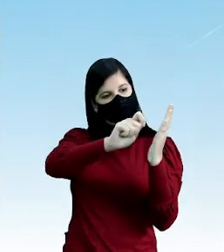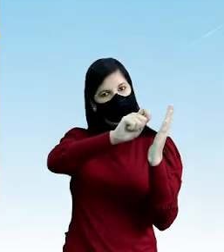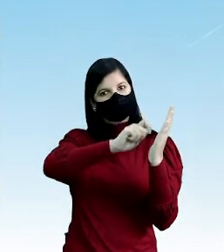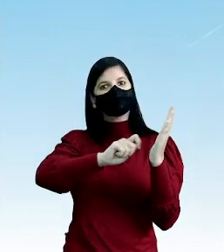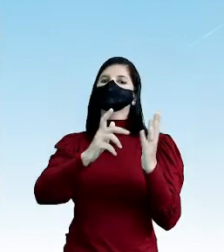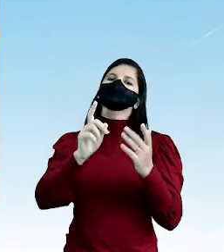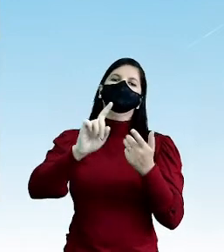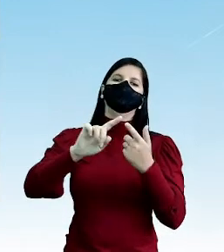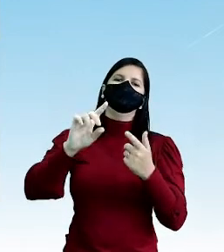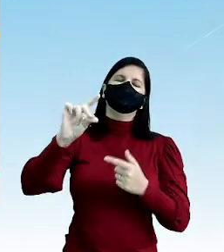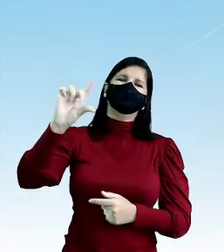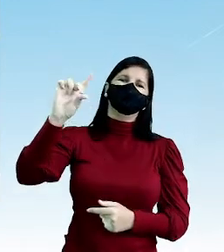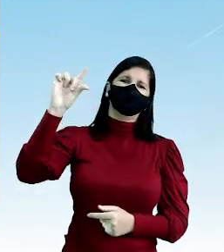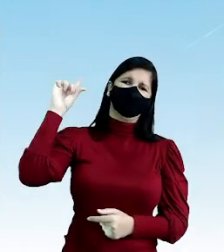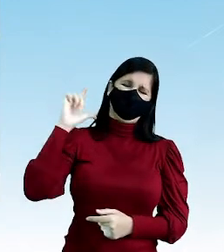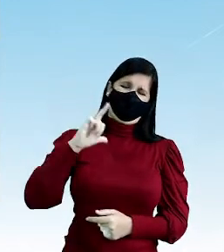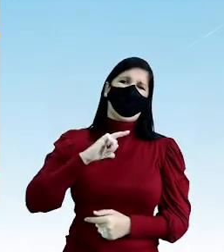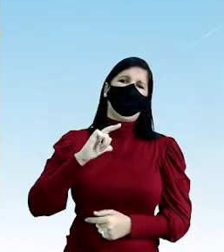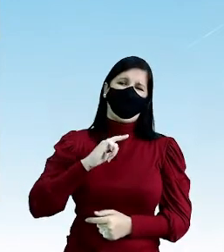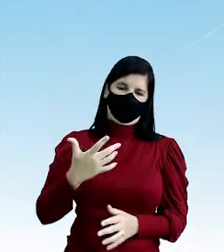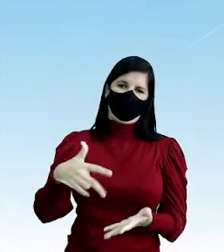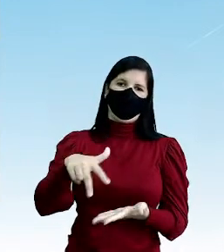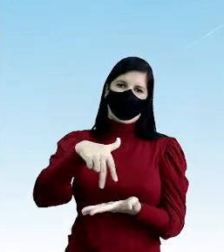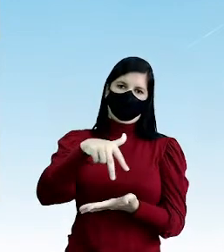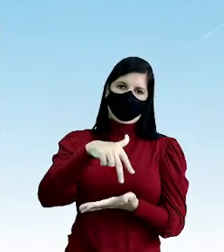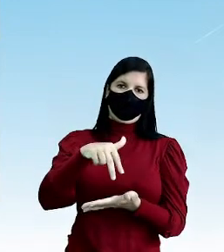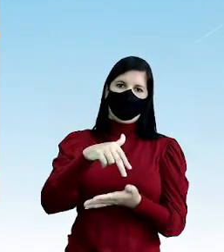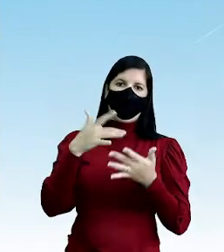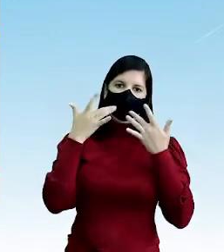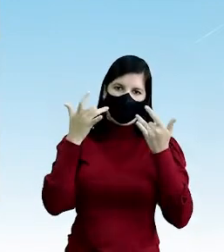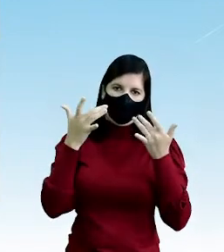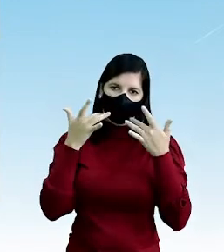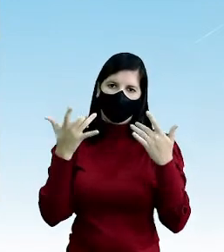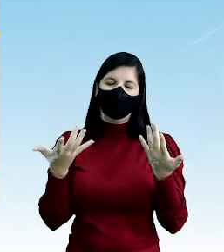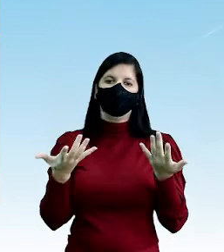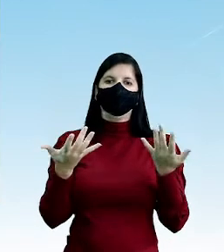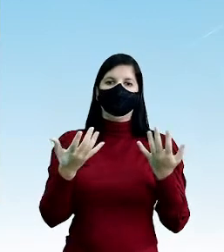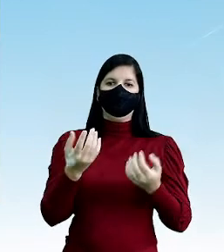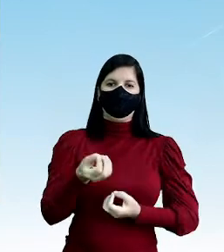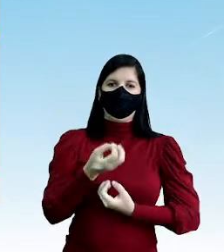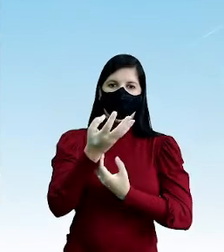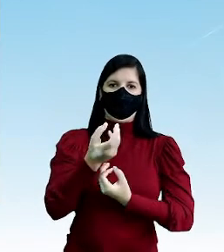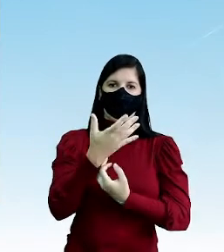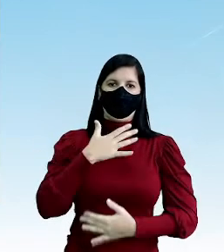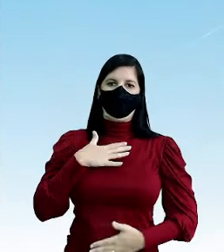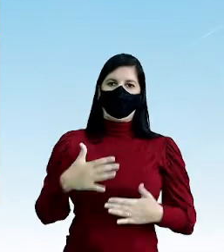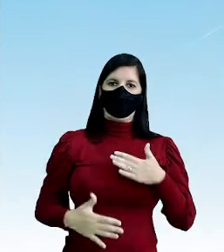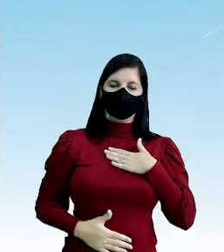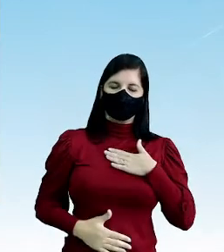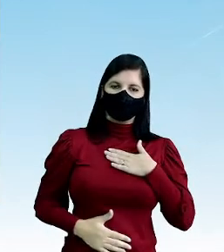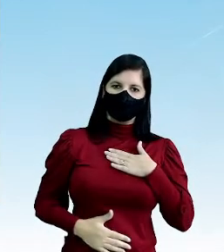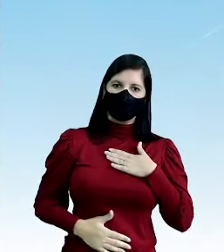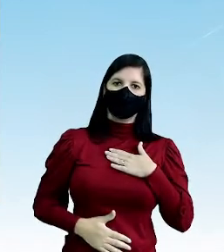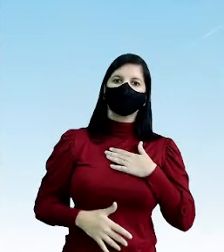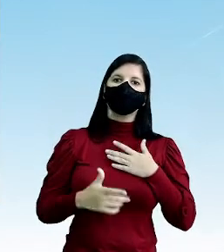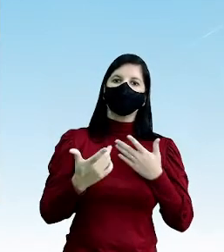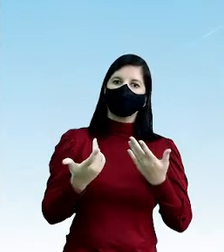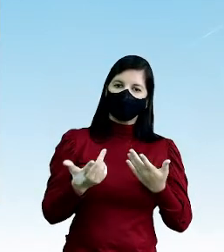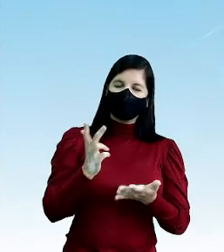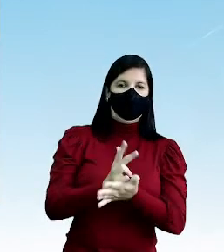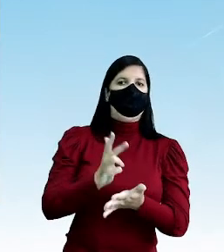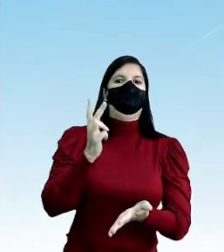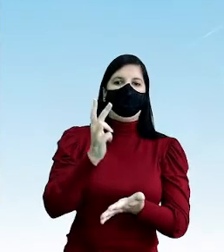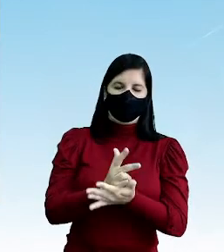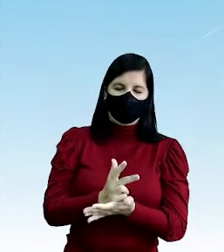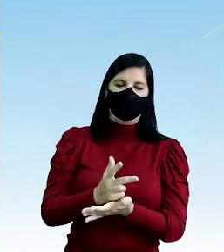mas desde essa época também já existia a dança, já existia o teatro, já existia a expressão corporal. Então, a expressão corporal sempre esteve